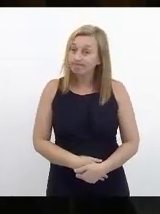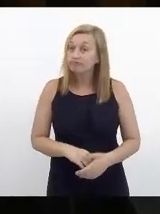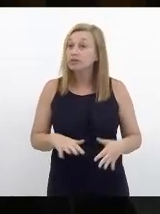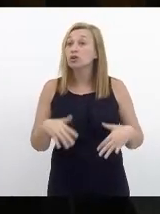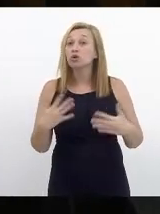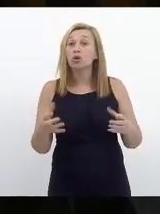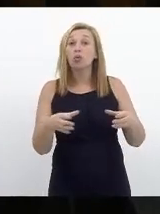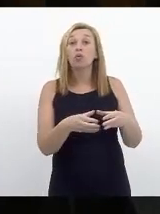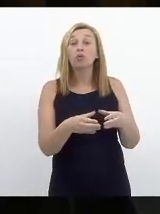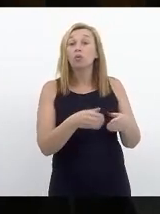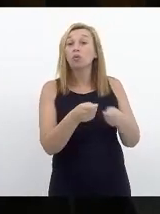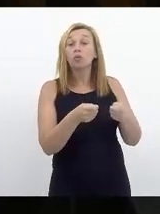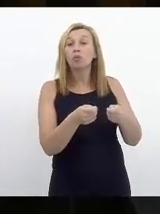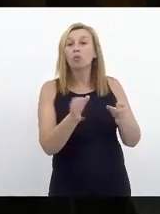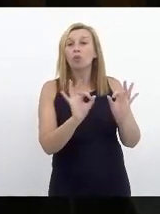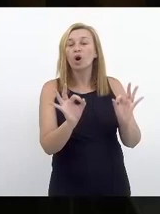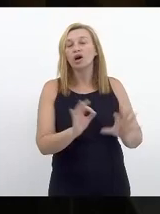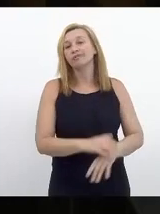que controla?